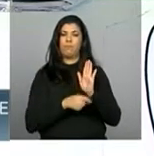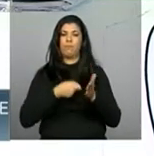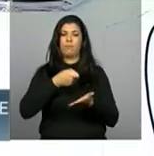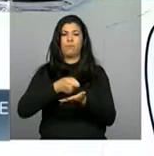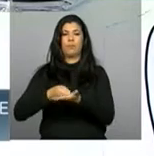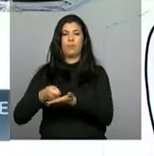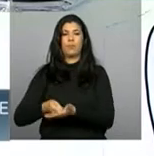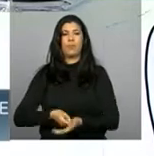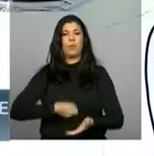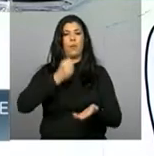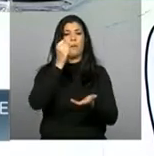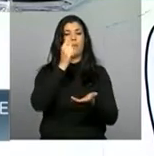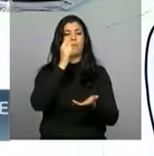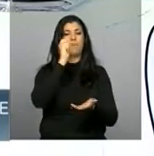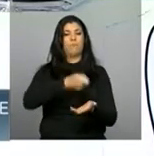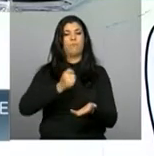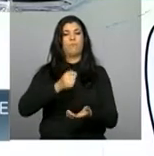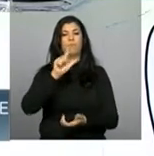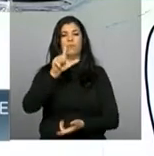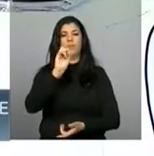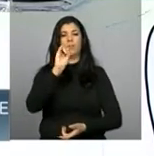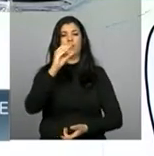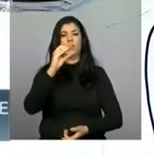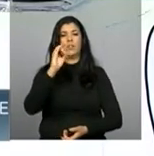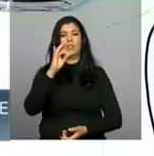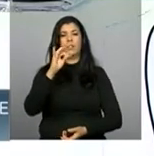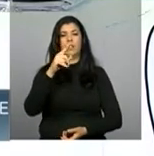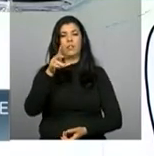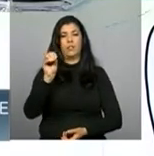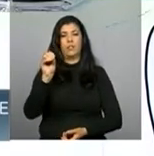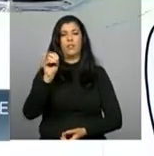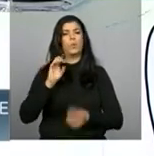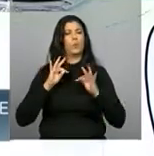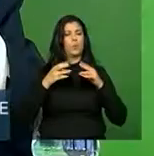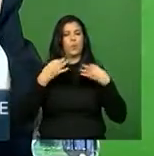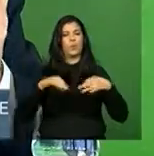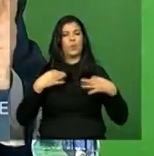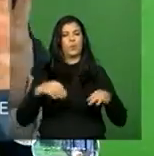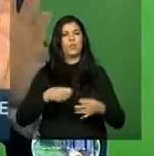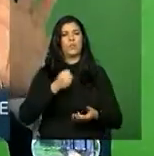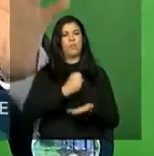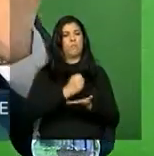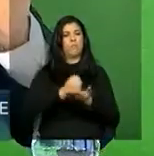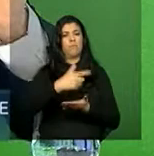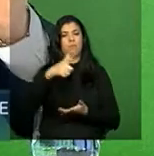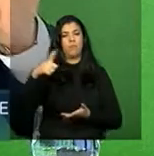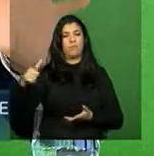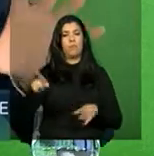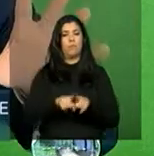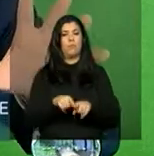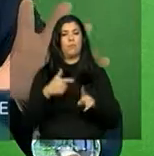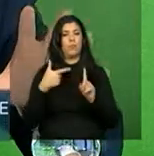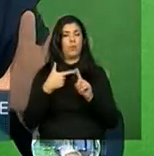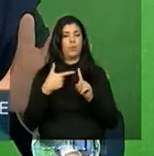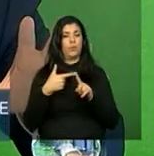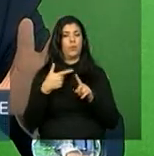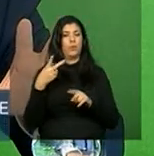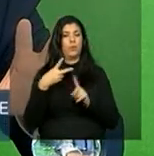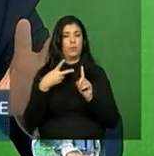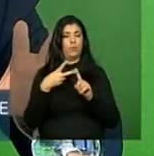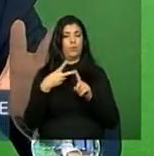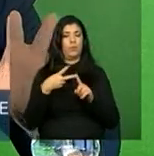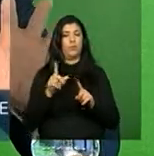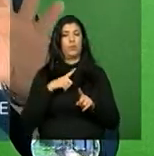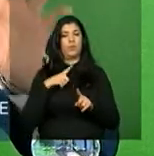licitação tamos tudo pronto já para poder licitar a e aqueles dois reservatórios